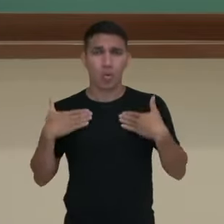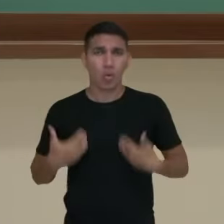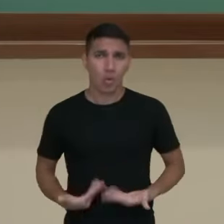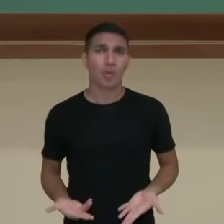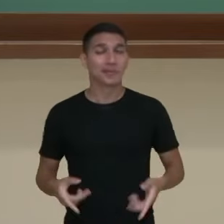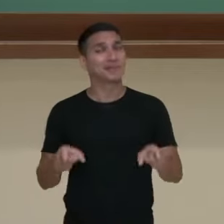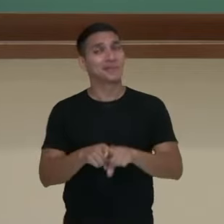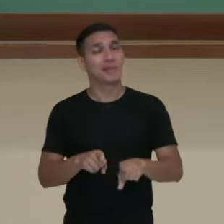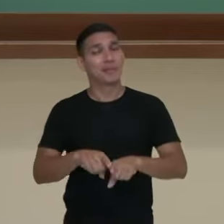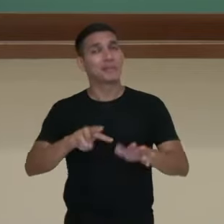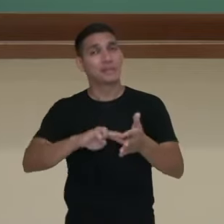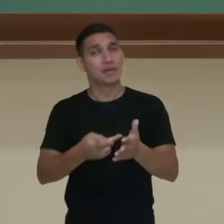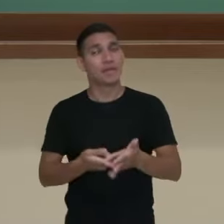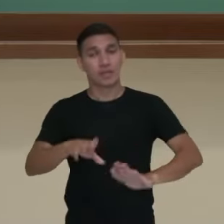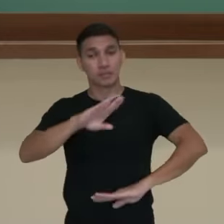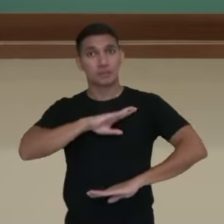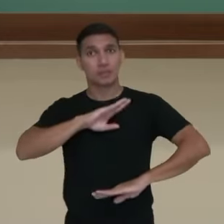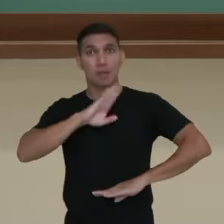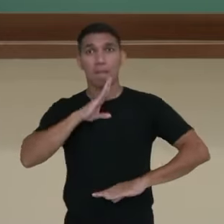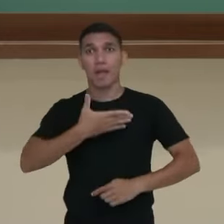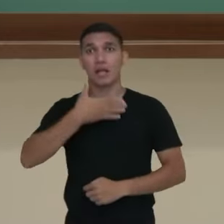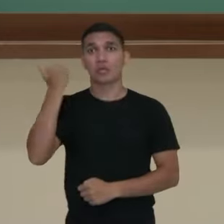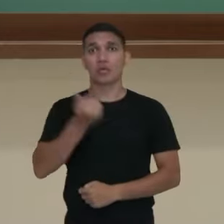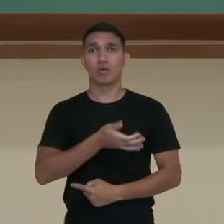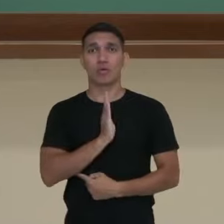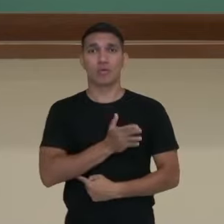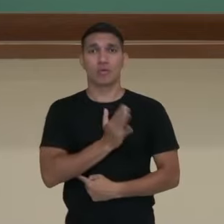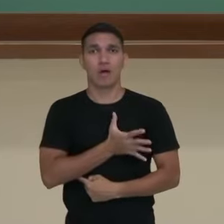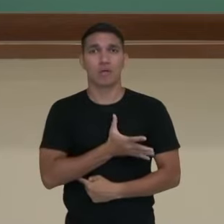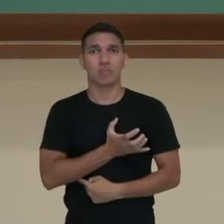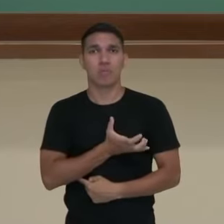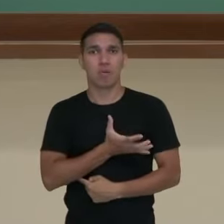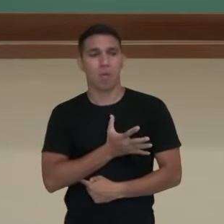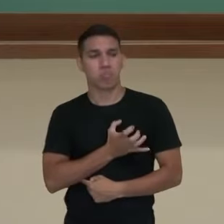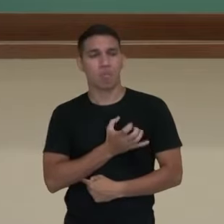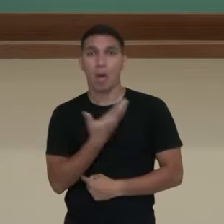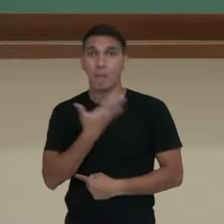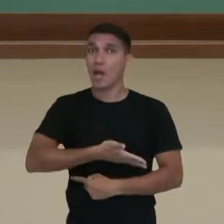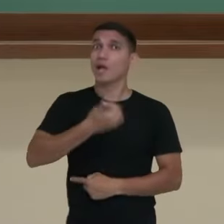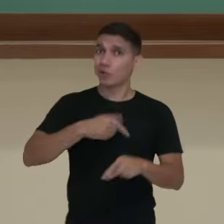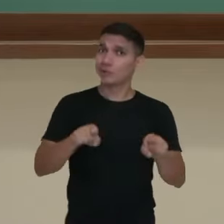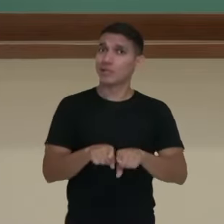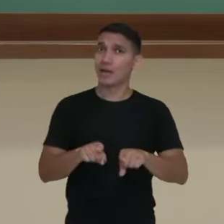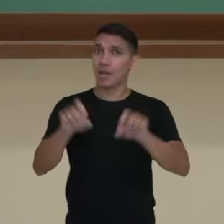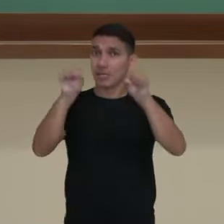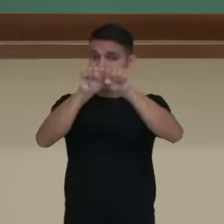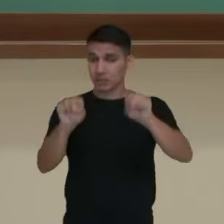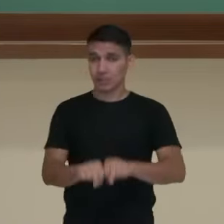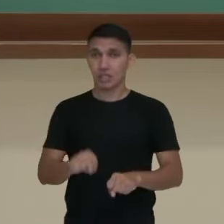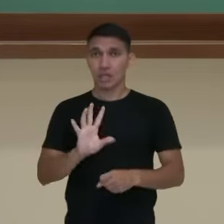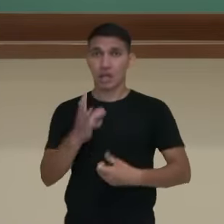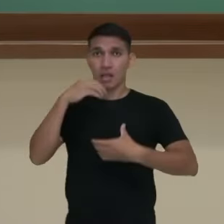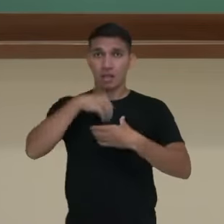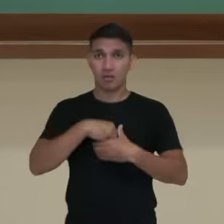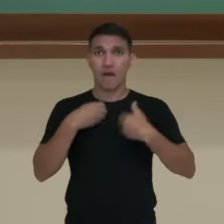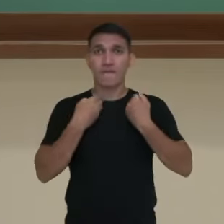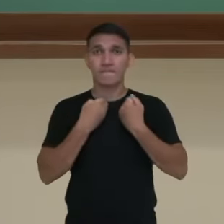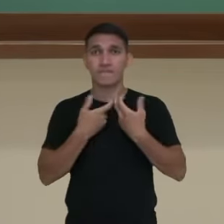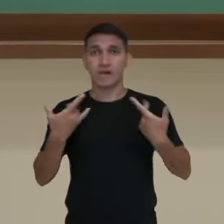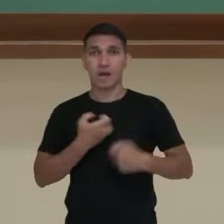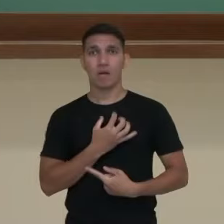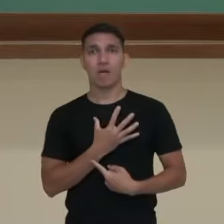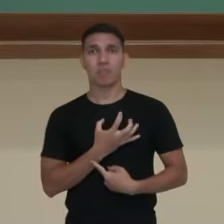a condição cardíaca do seu coração e do seu sistema, né, vascular,